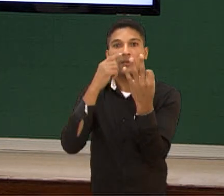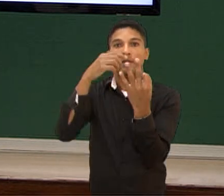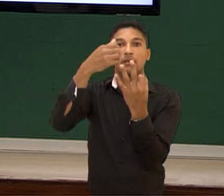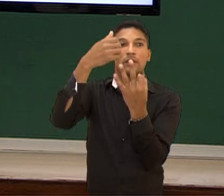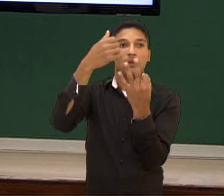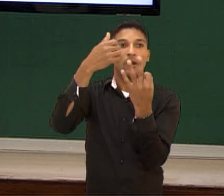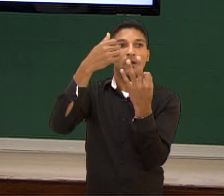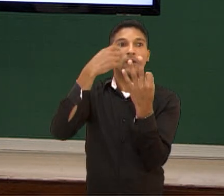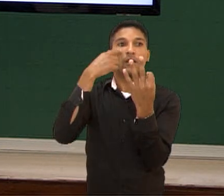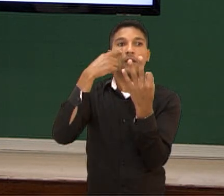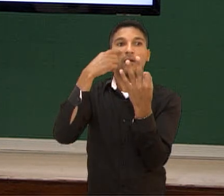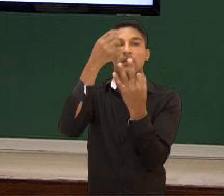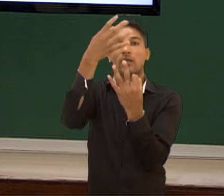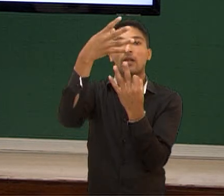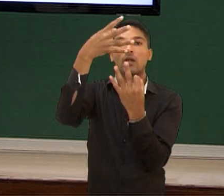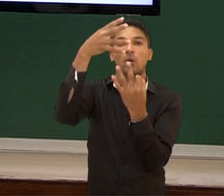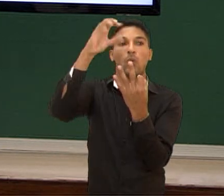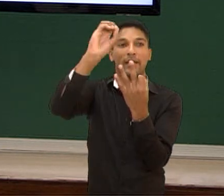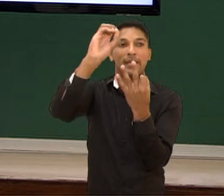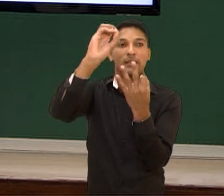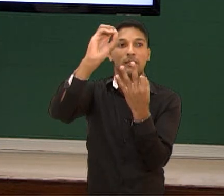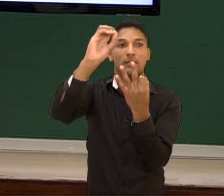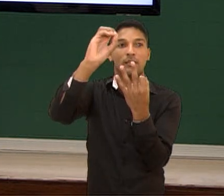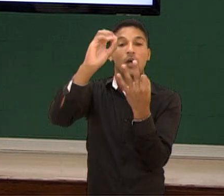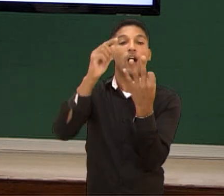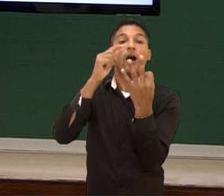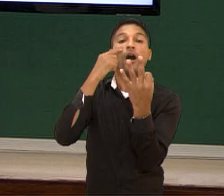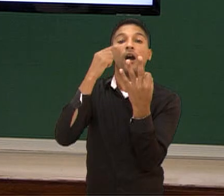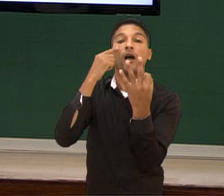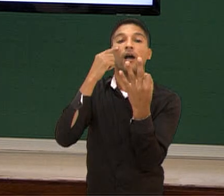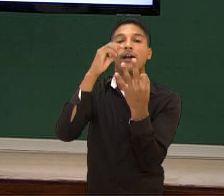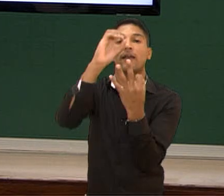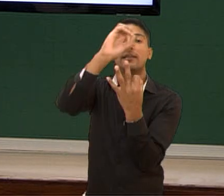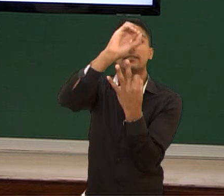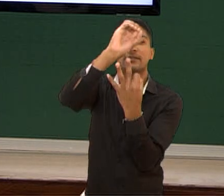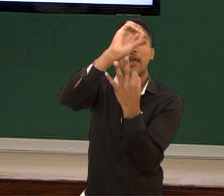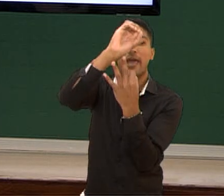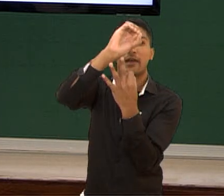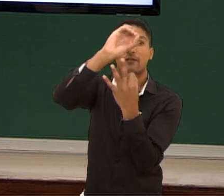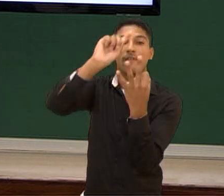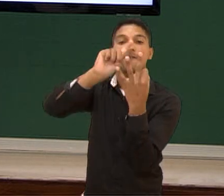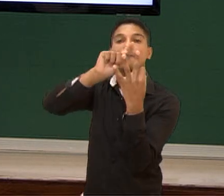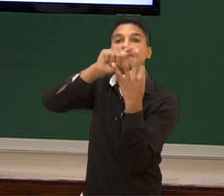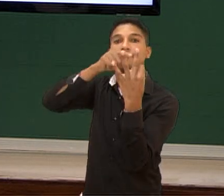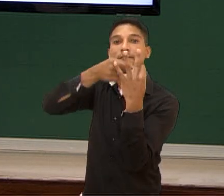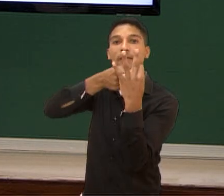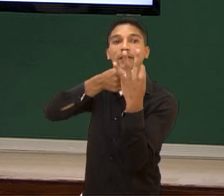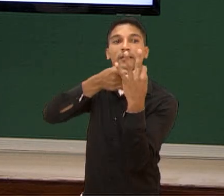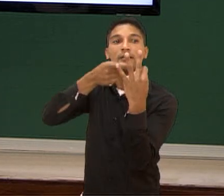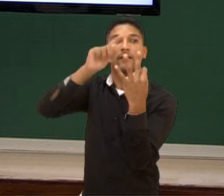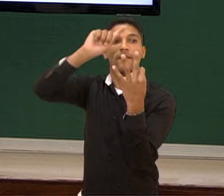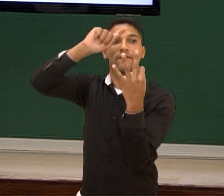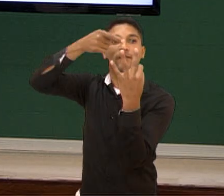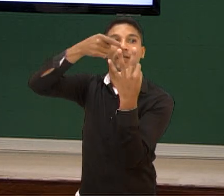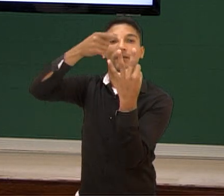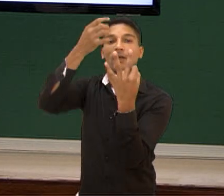parar onde? Na frente do 4, da mesma forma que tínhamos aqui, certo? Então, percebam que aqui eu